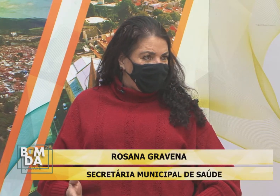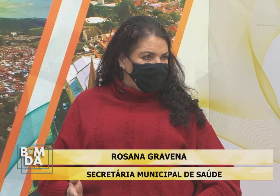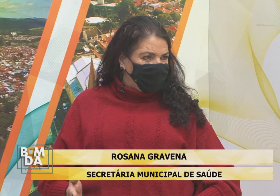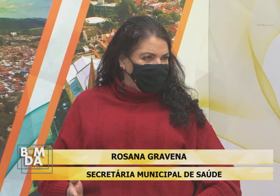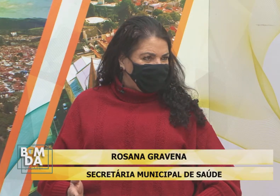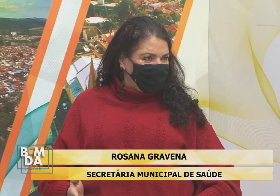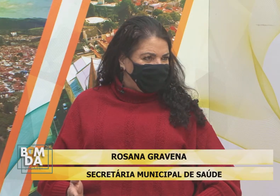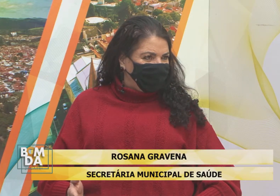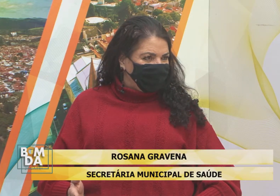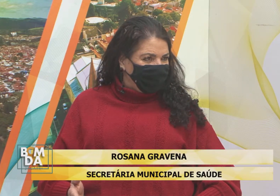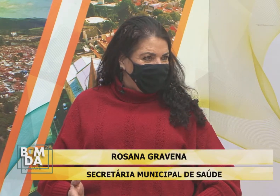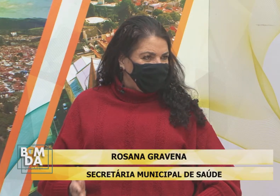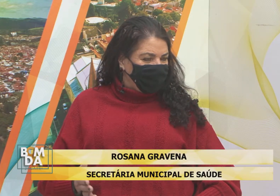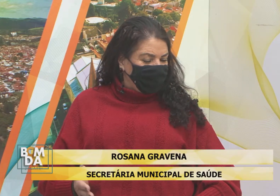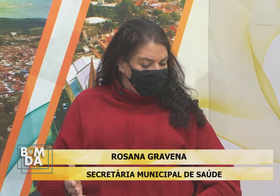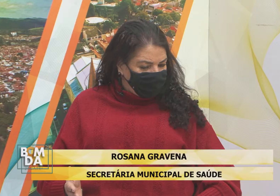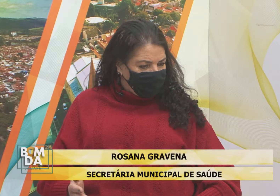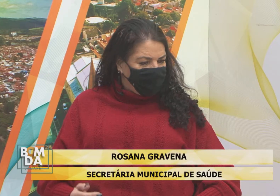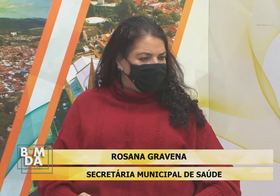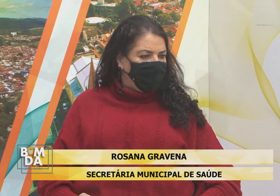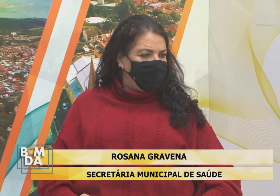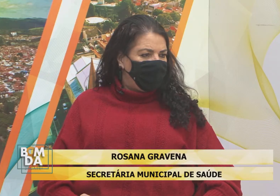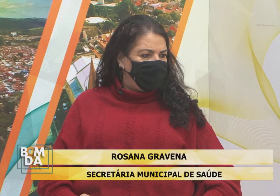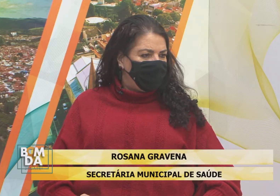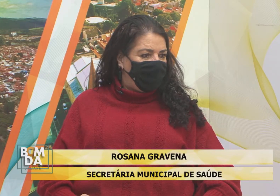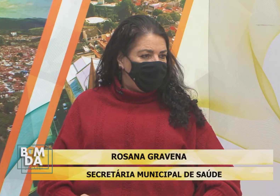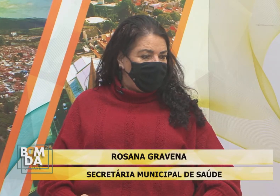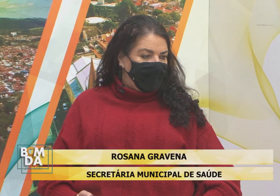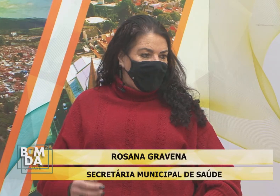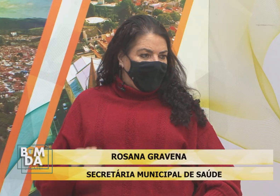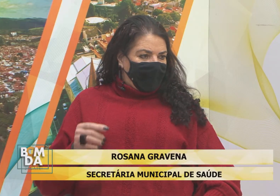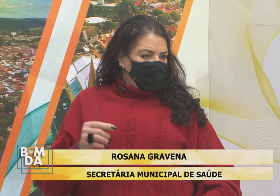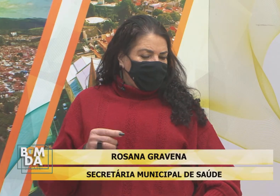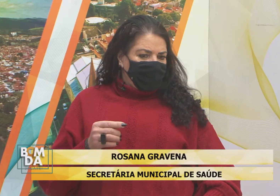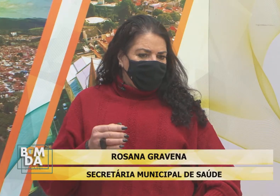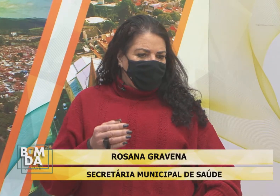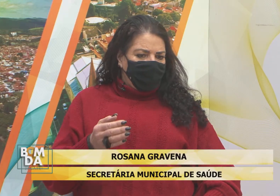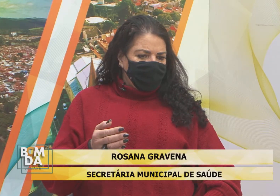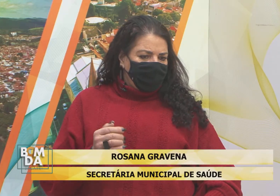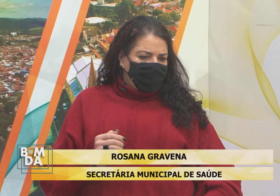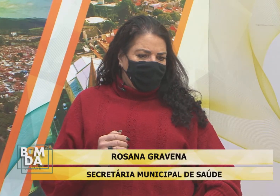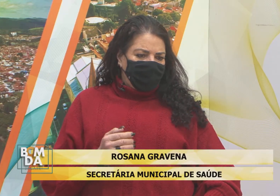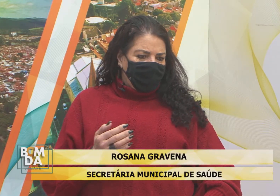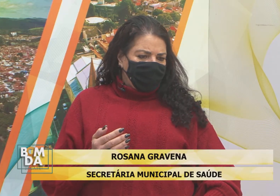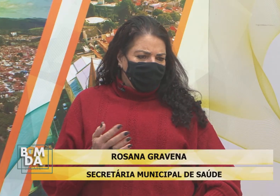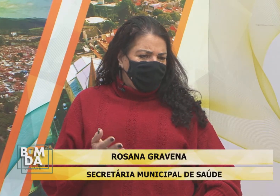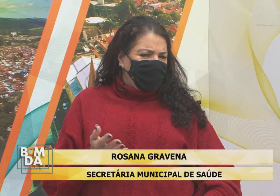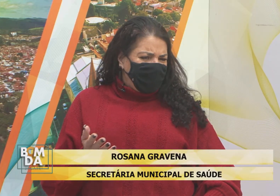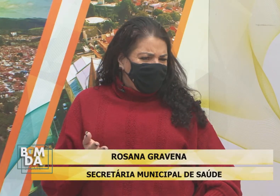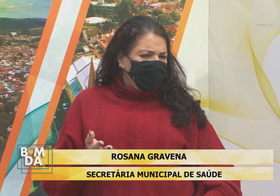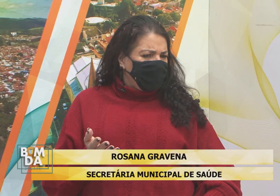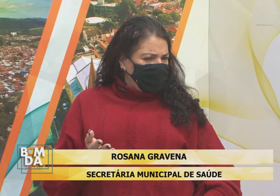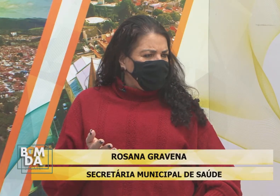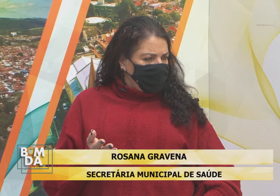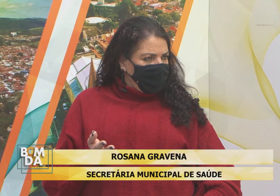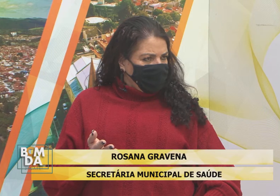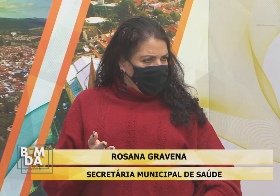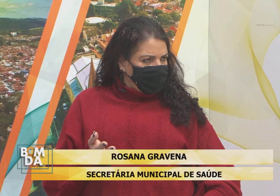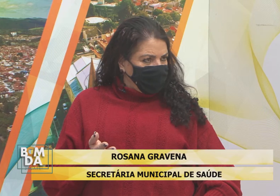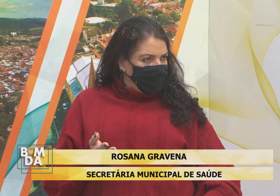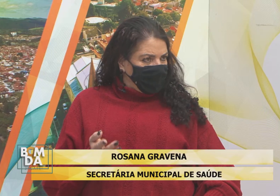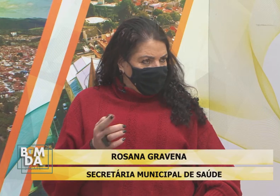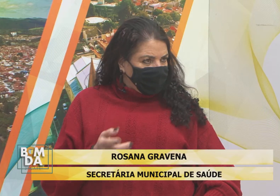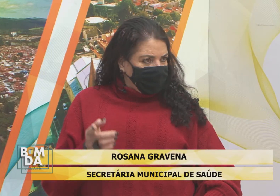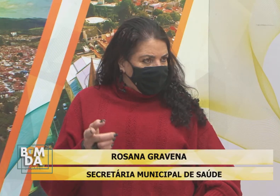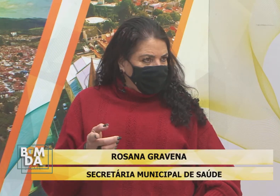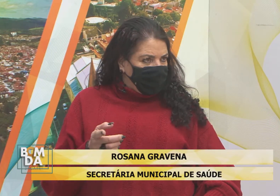o esquema completo, tá? Então precisariam estar indo nas unidades. Às vezes fala assim, criança não vai ter problema grave. Geralmente não tem